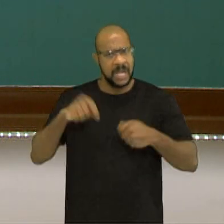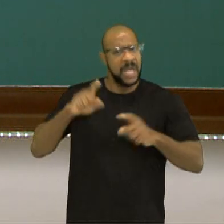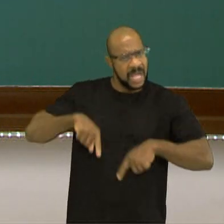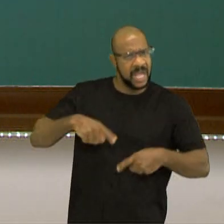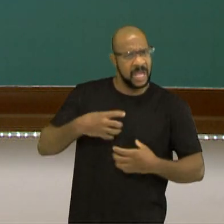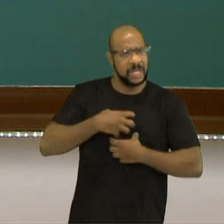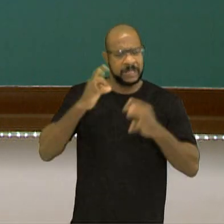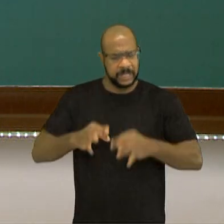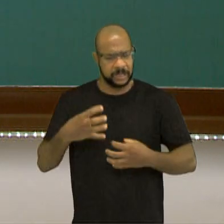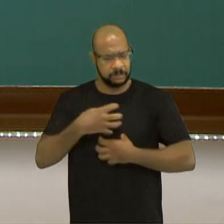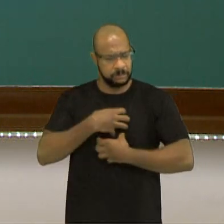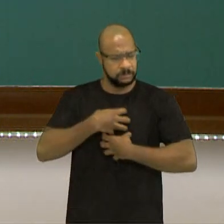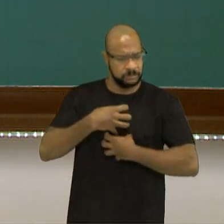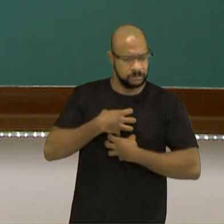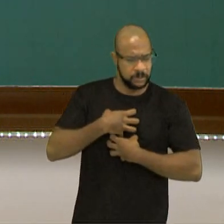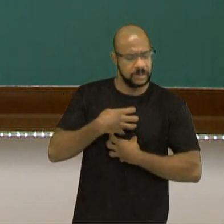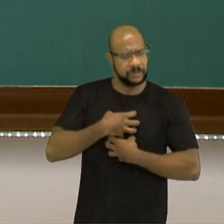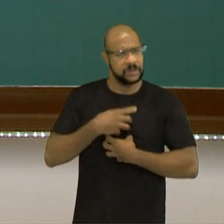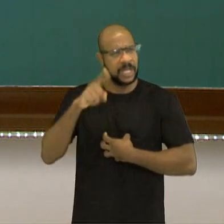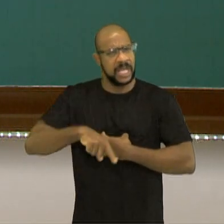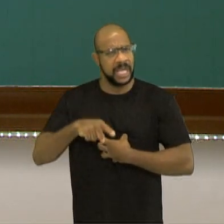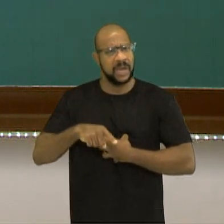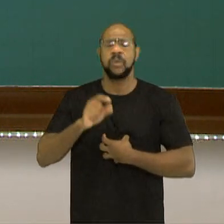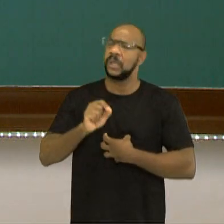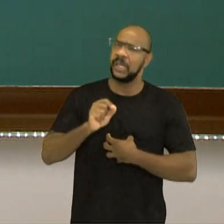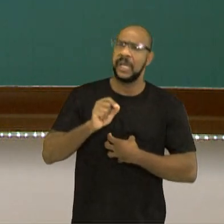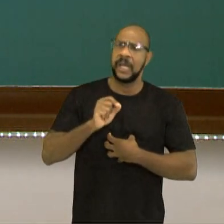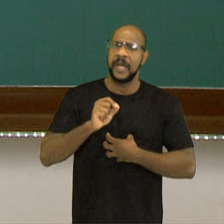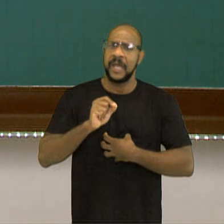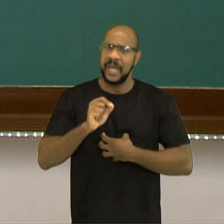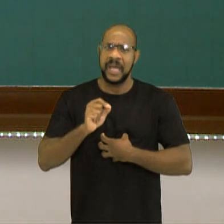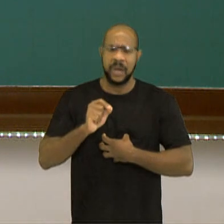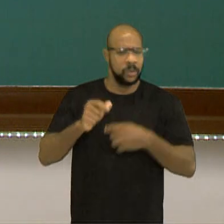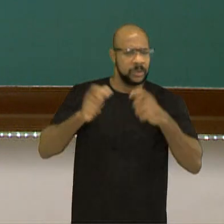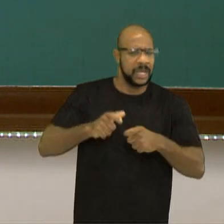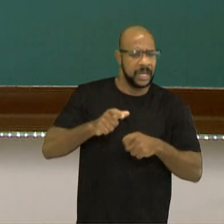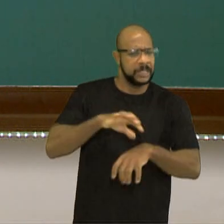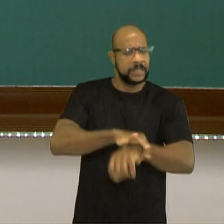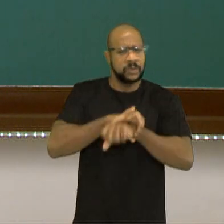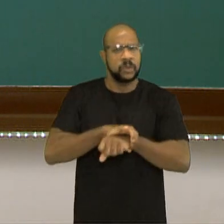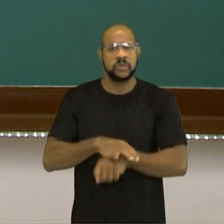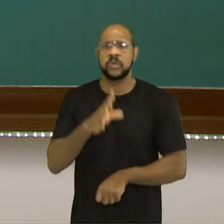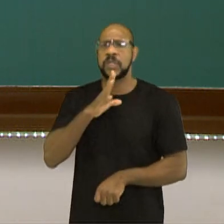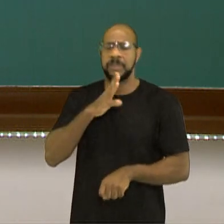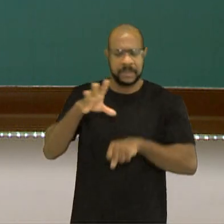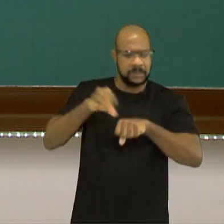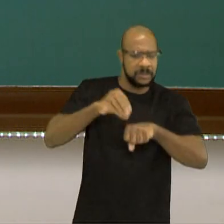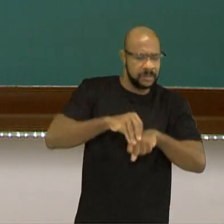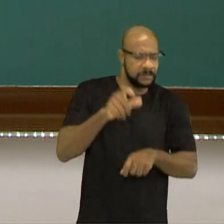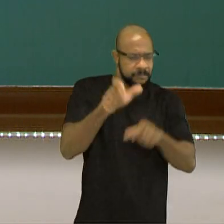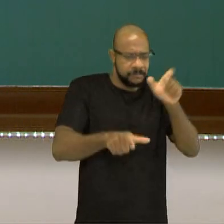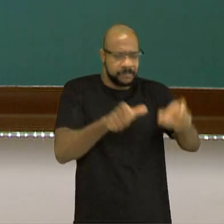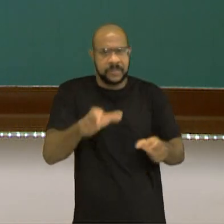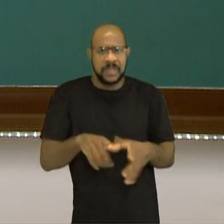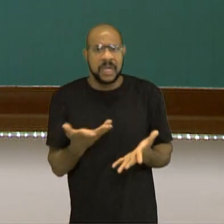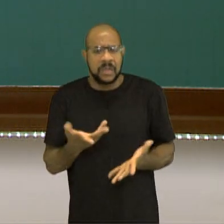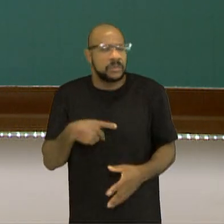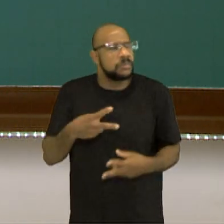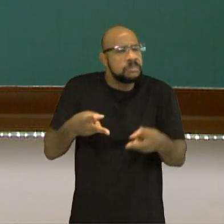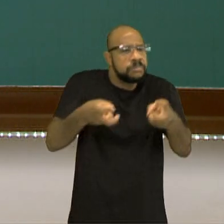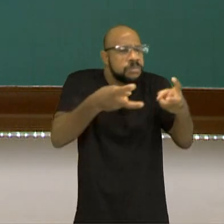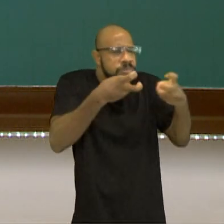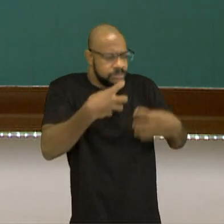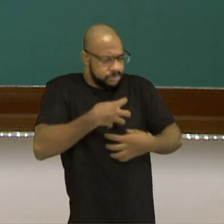de conhecimento? Aquilo que eu vejo, aquilo que eu toco, aquilo que eu ouço, aquilo que eu experimento pelos